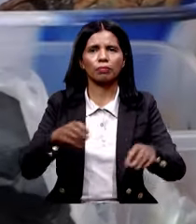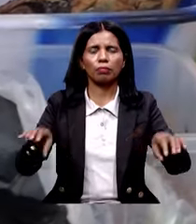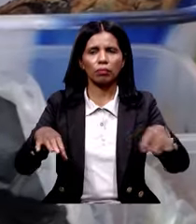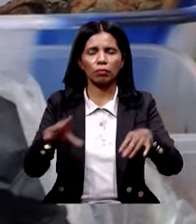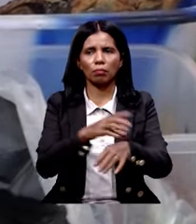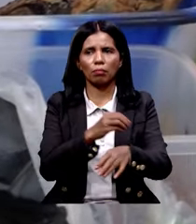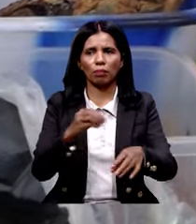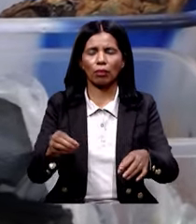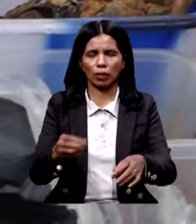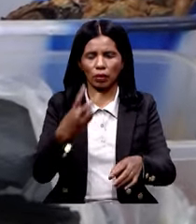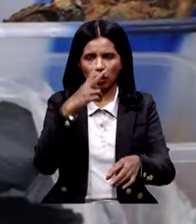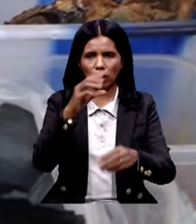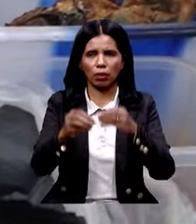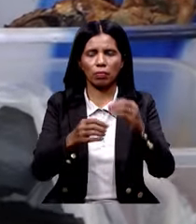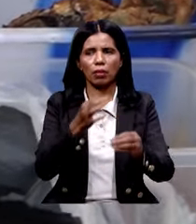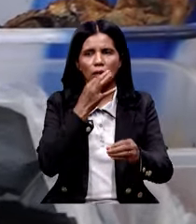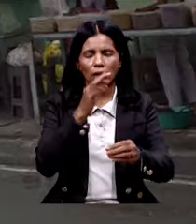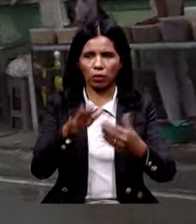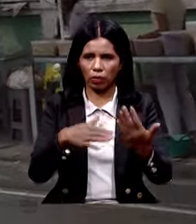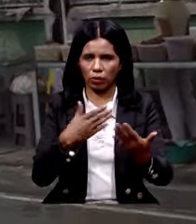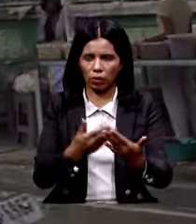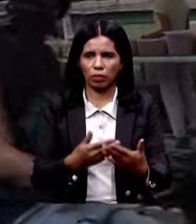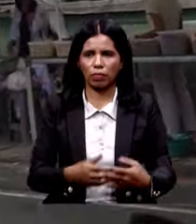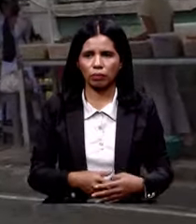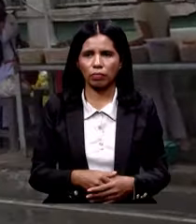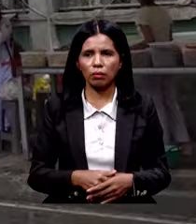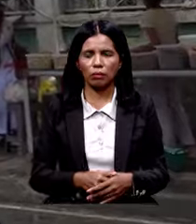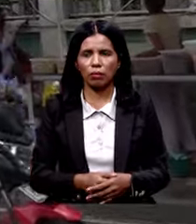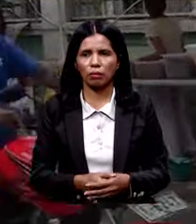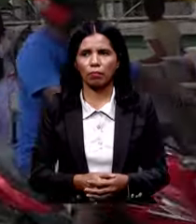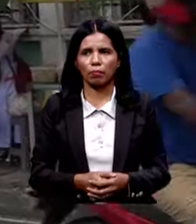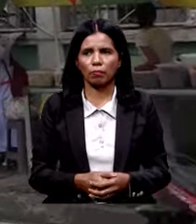Vigilância e Controle da Aihan Seguro, Efizênia Babu, Dilma Suzeti, Ziemen.